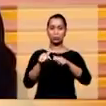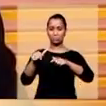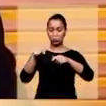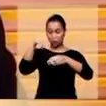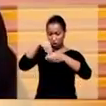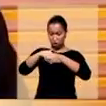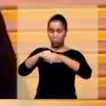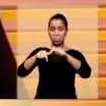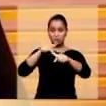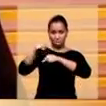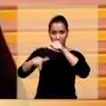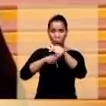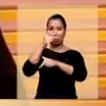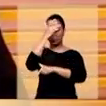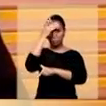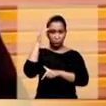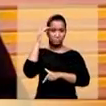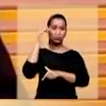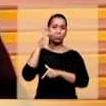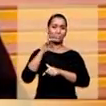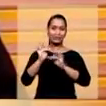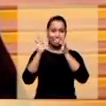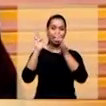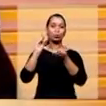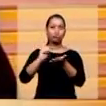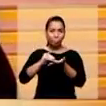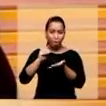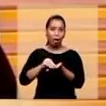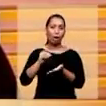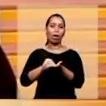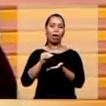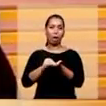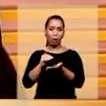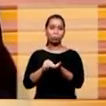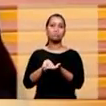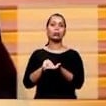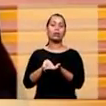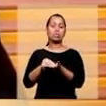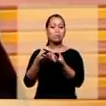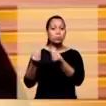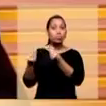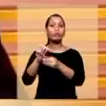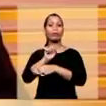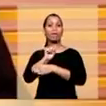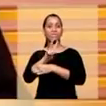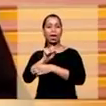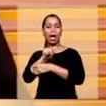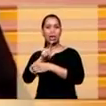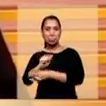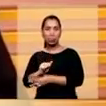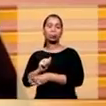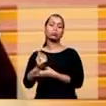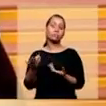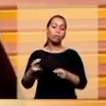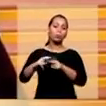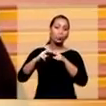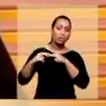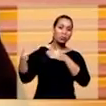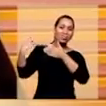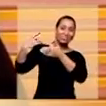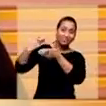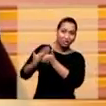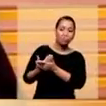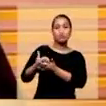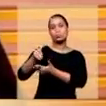técnicos está menos pior, tá? Ainda tem muita vaga para quem é técnico, né? O Brasil, por uma tradição, foram